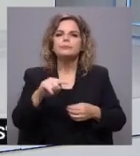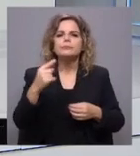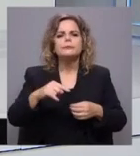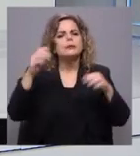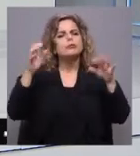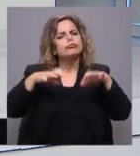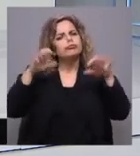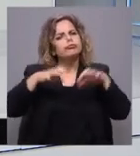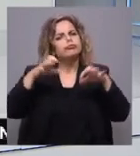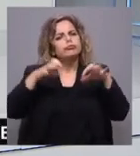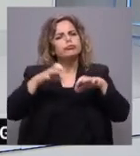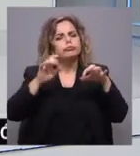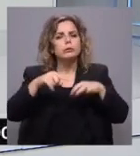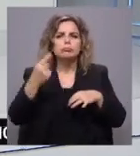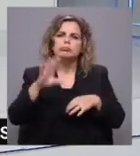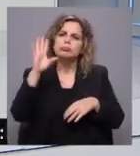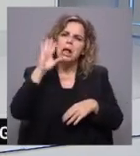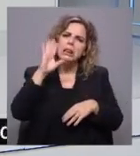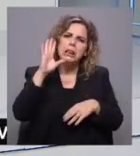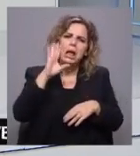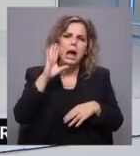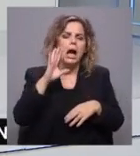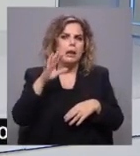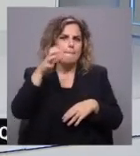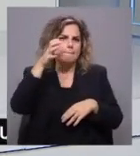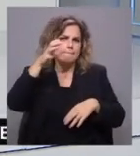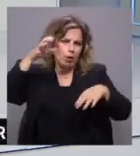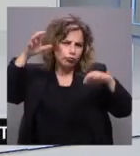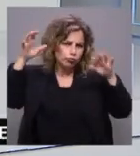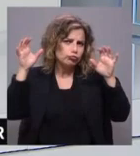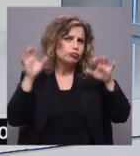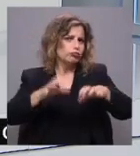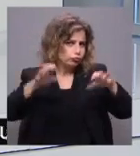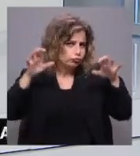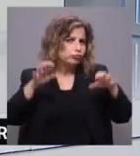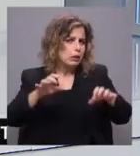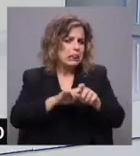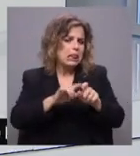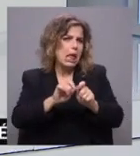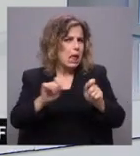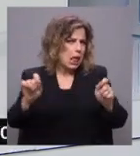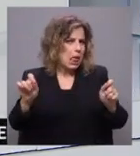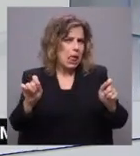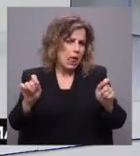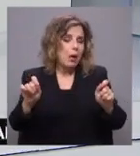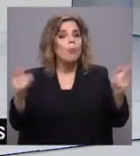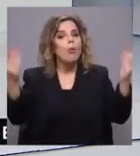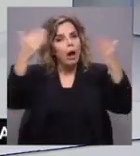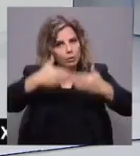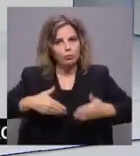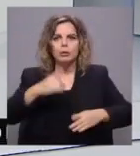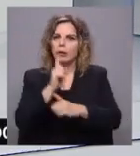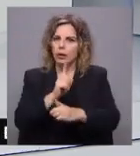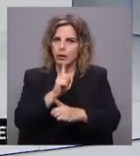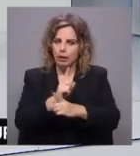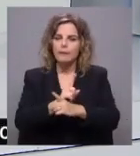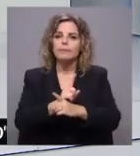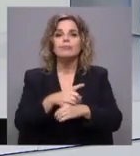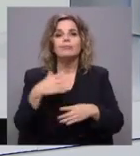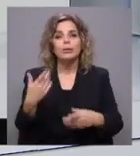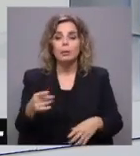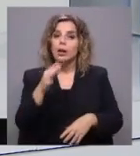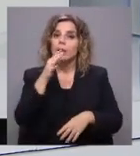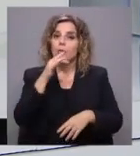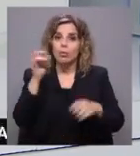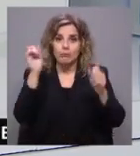chuva que durante a tarde será temporariamente forte. A chuva vai manter-se durante a noite e o aviso amarelo prolonga-se